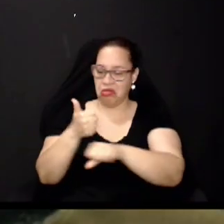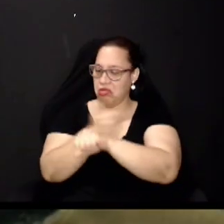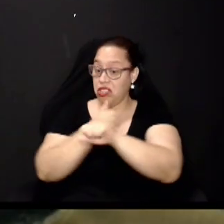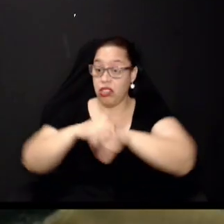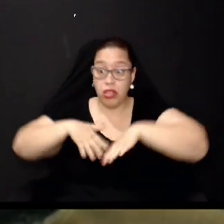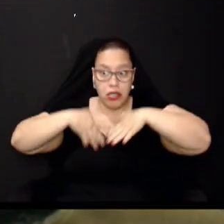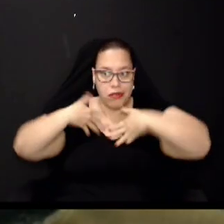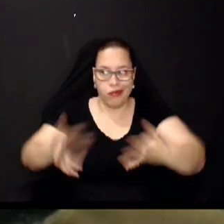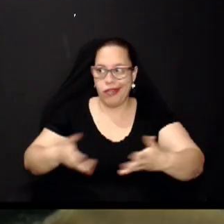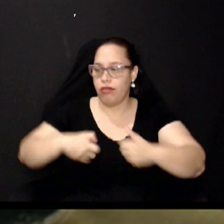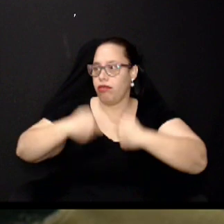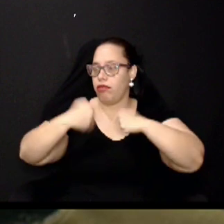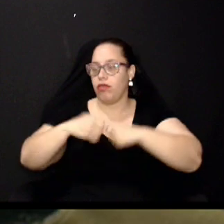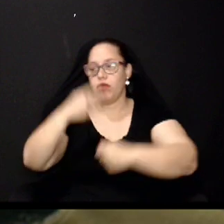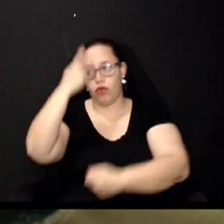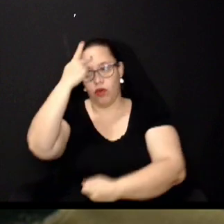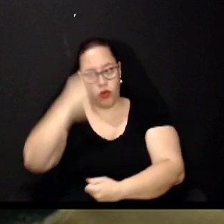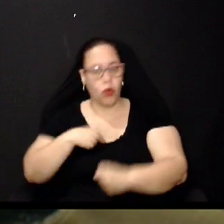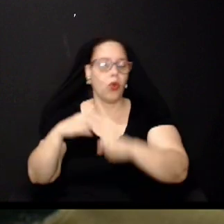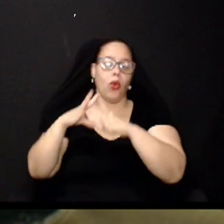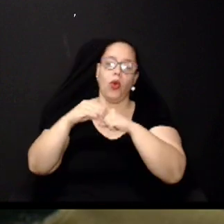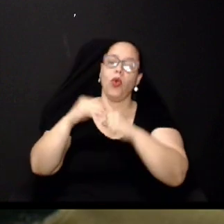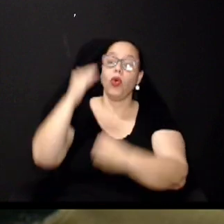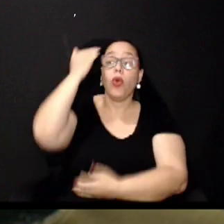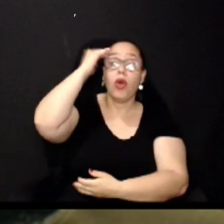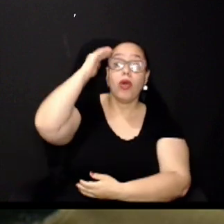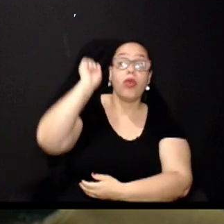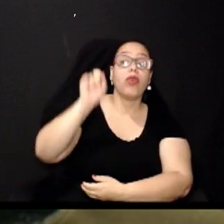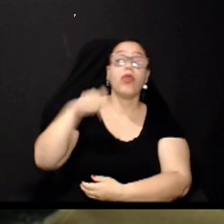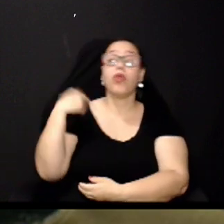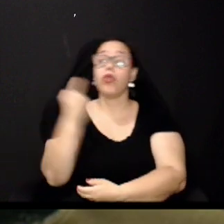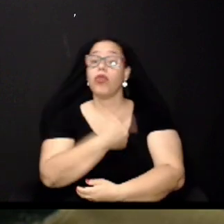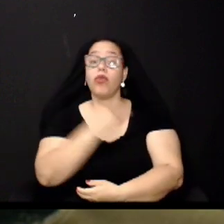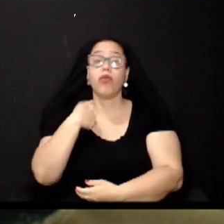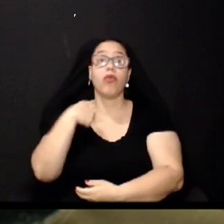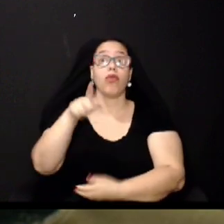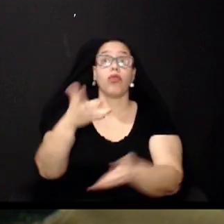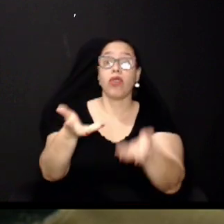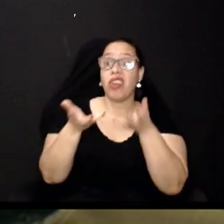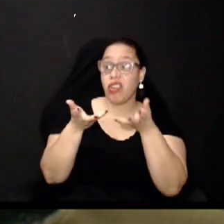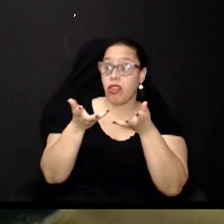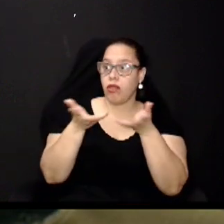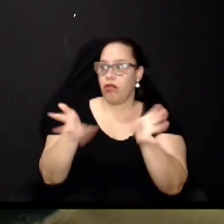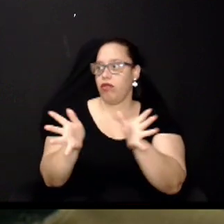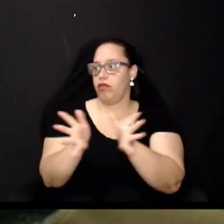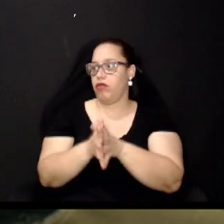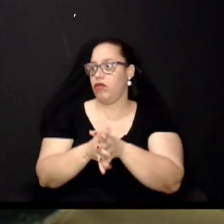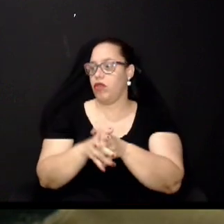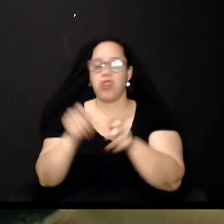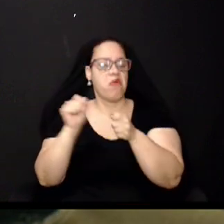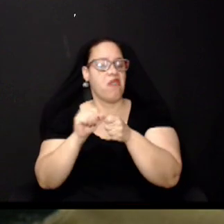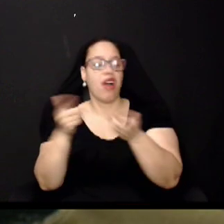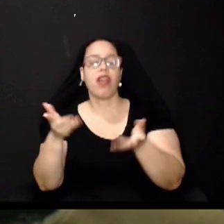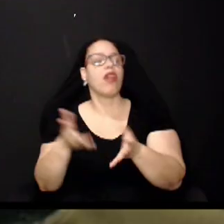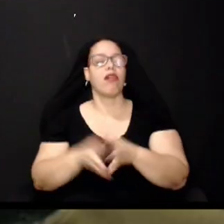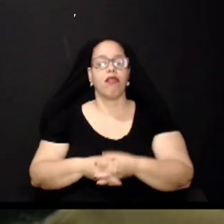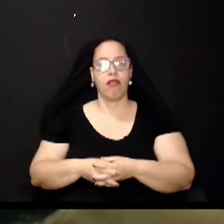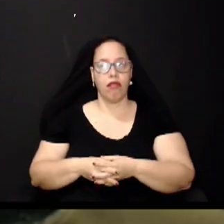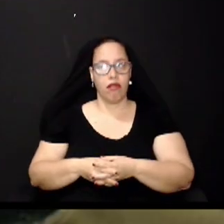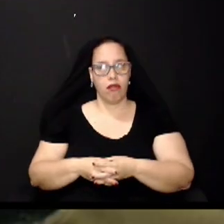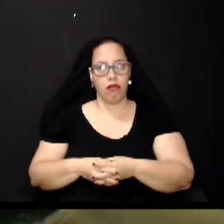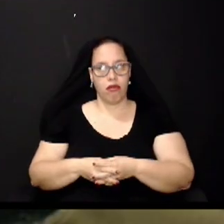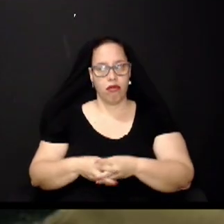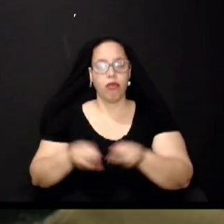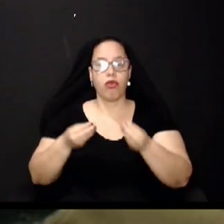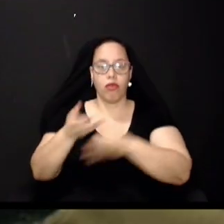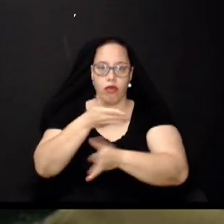precisa do autoconhecimento para a gente poder entender quem somos, para onde vamos, o que queremos, né? O que estamos fazendo e como que a gente vai lidar com a nossa